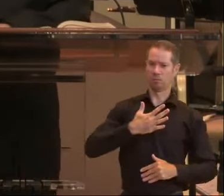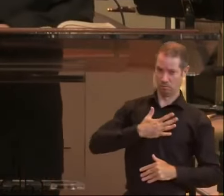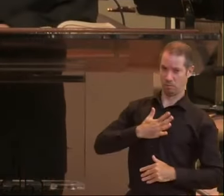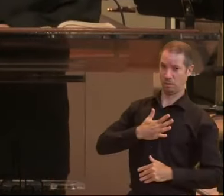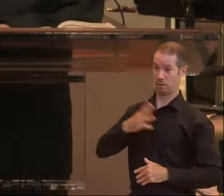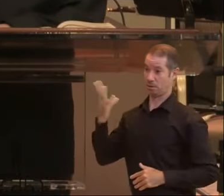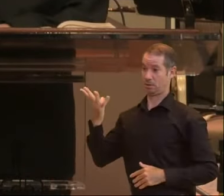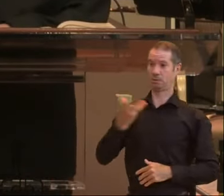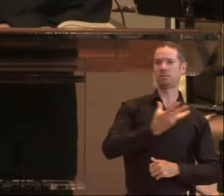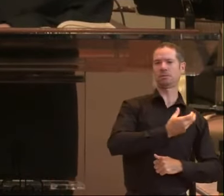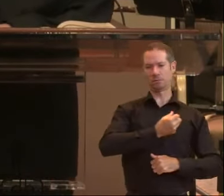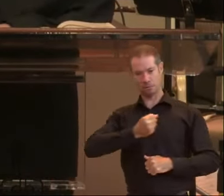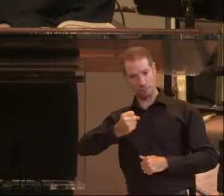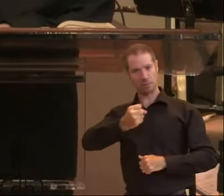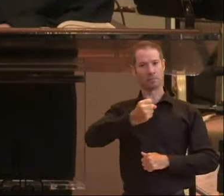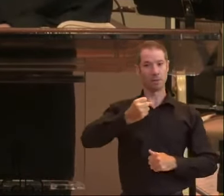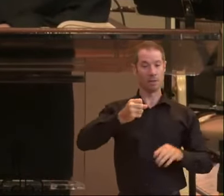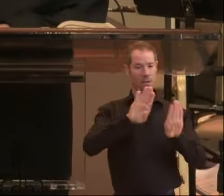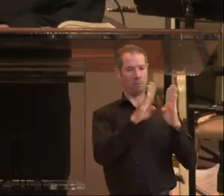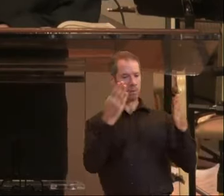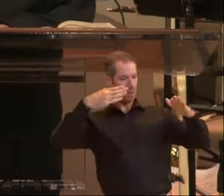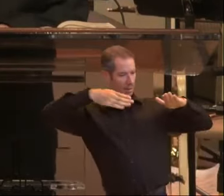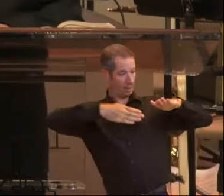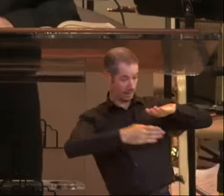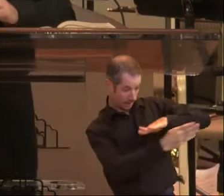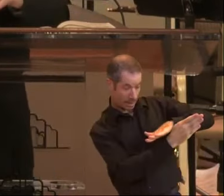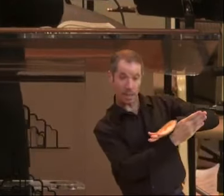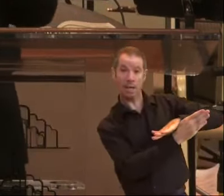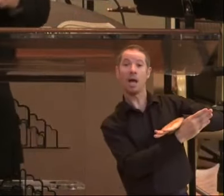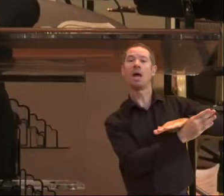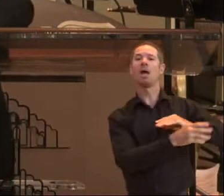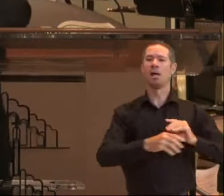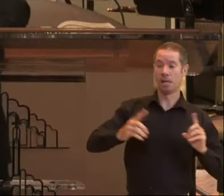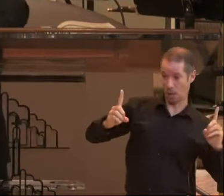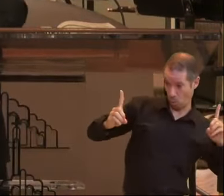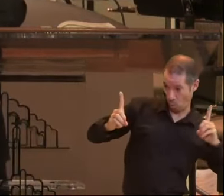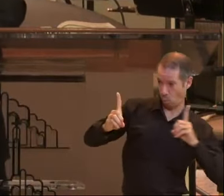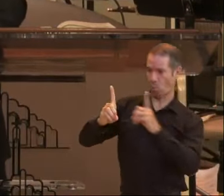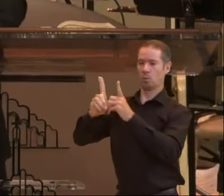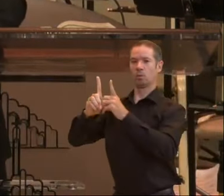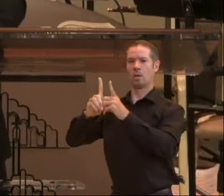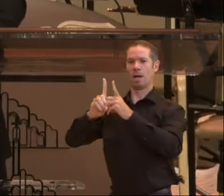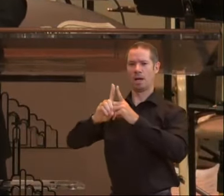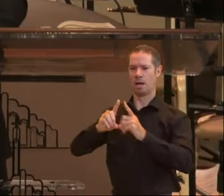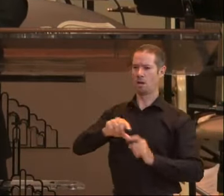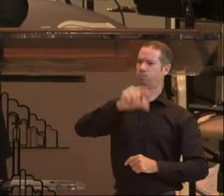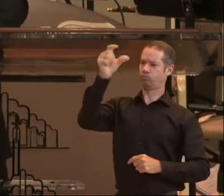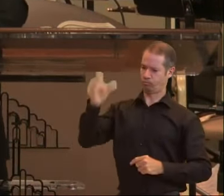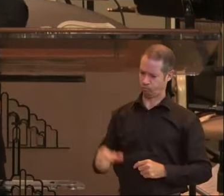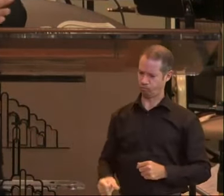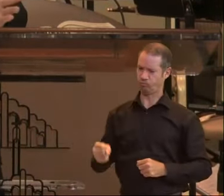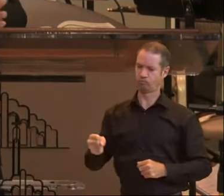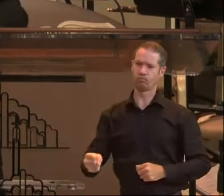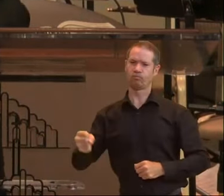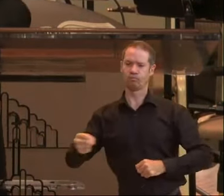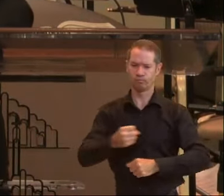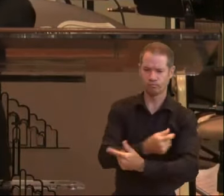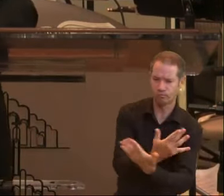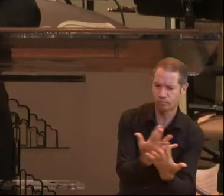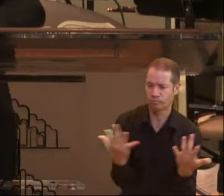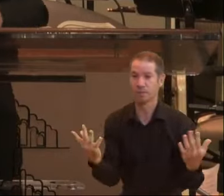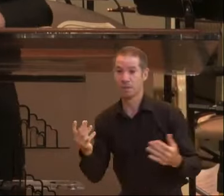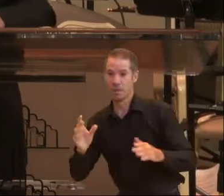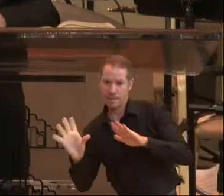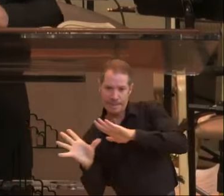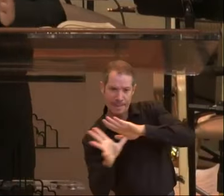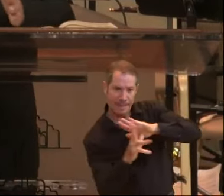será salvo, entrará e sairá e encontrará pastagem. O ladrão vem apenas